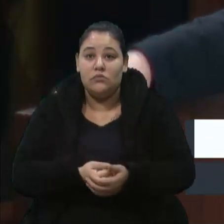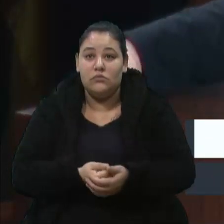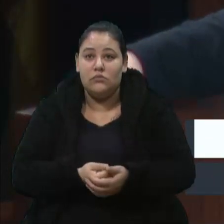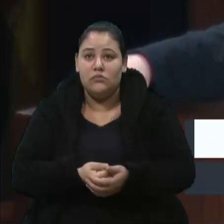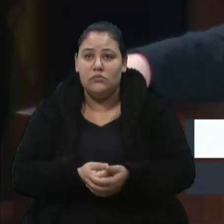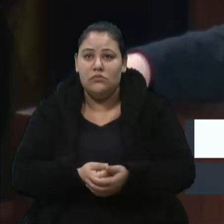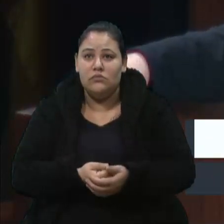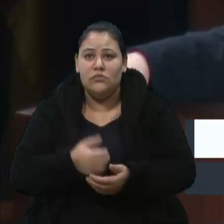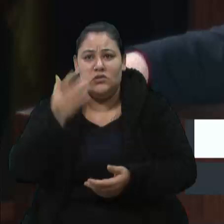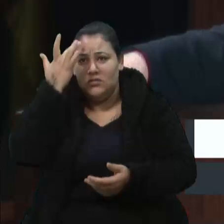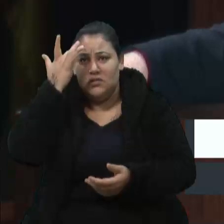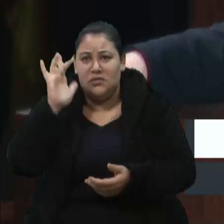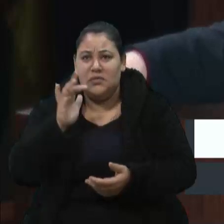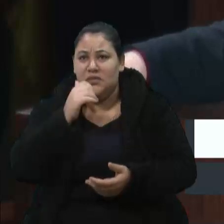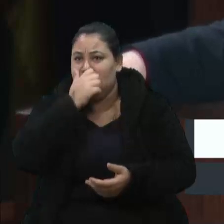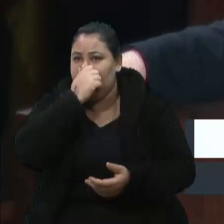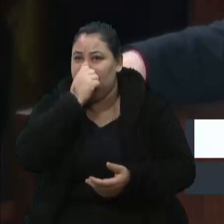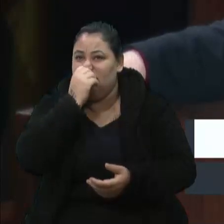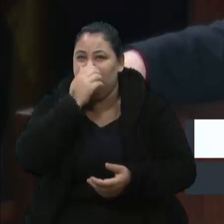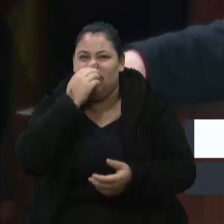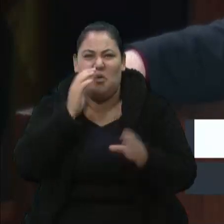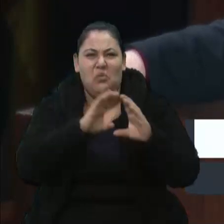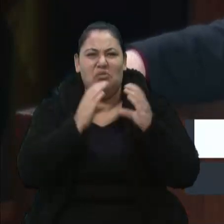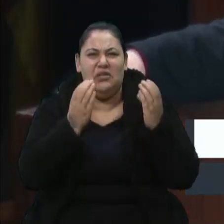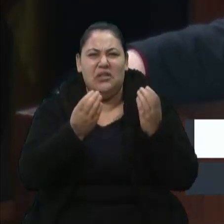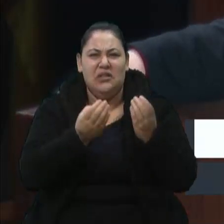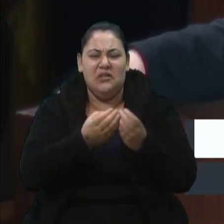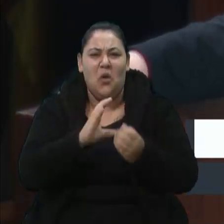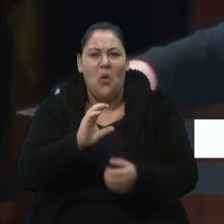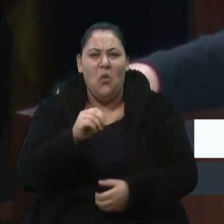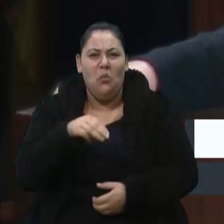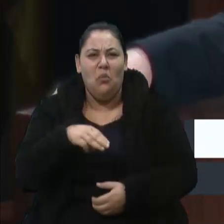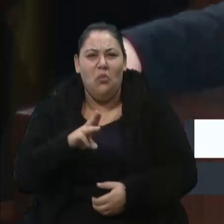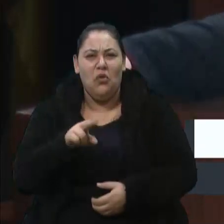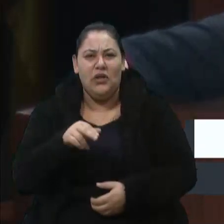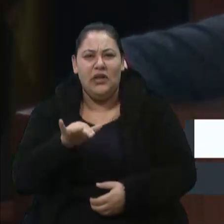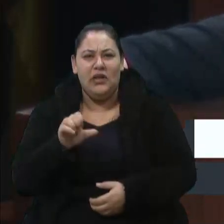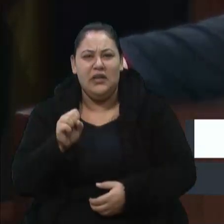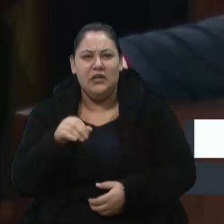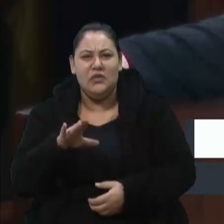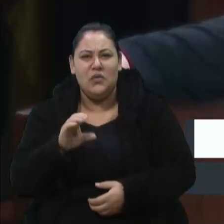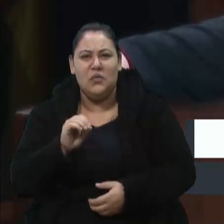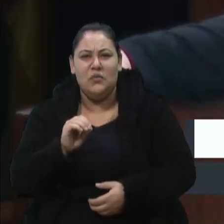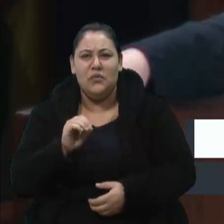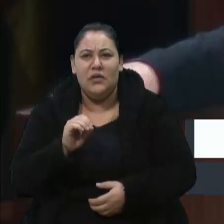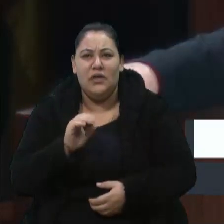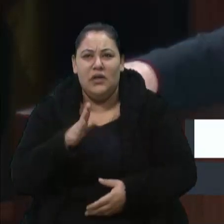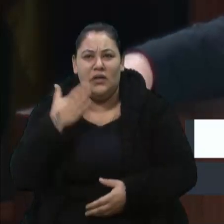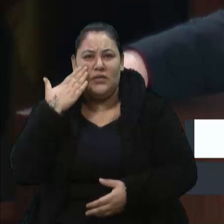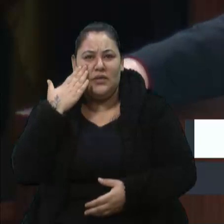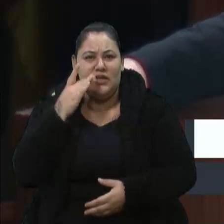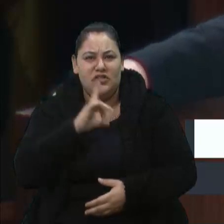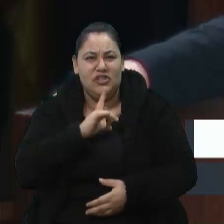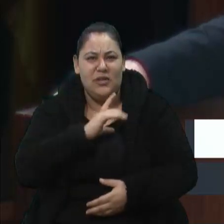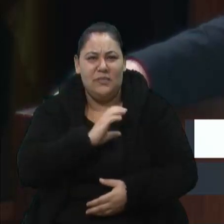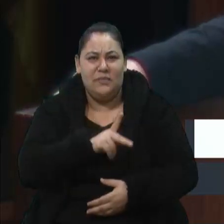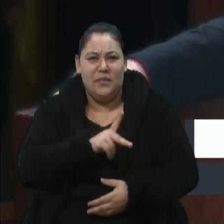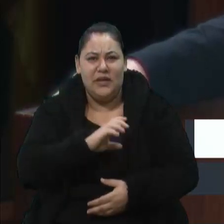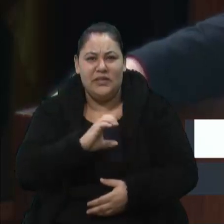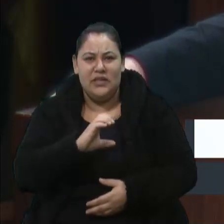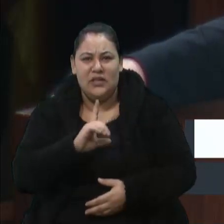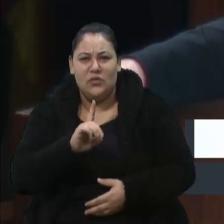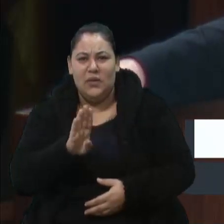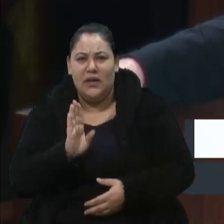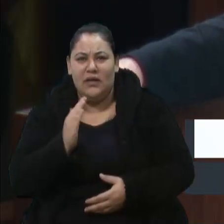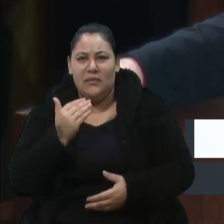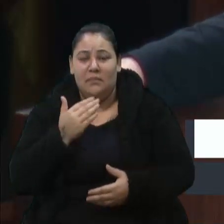Eu nem sabia mesmo, juventude comunista, comunismo, essas coisas assim, não... Eu sabia que existia o PCdoB, mas essas coisas eu nem sabia, vereadora. Para mim é